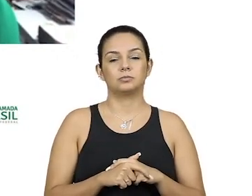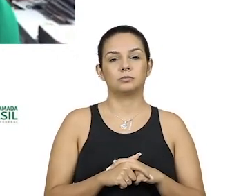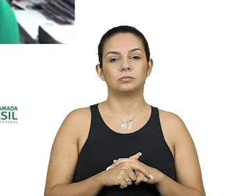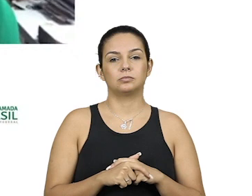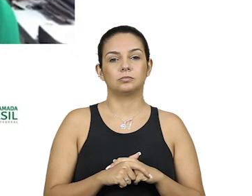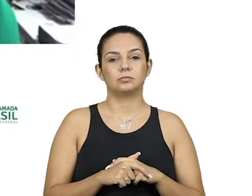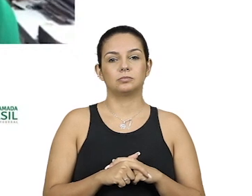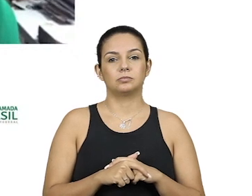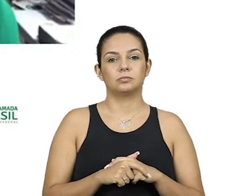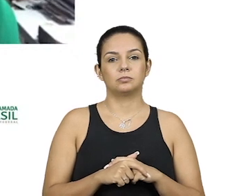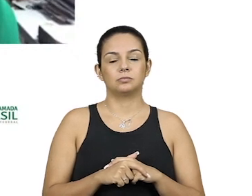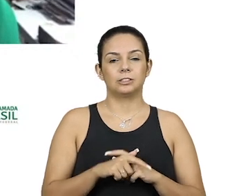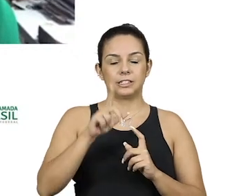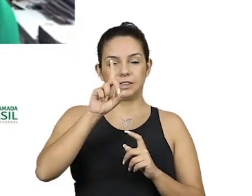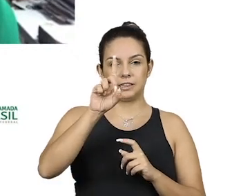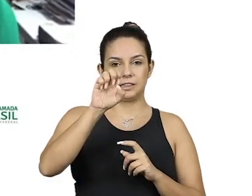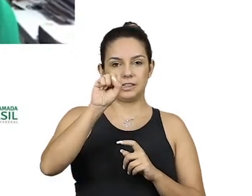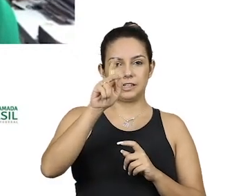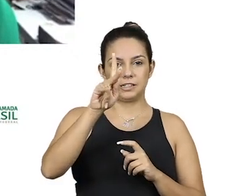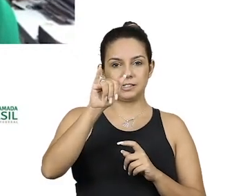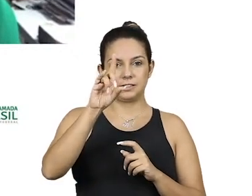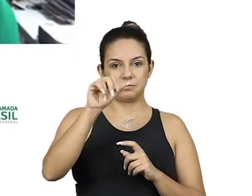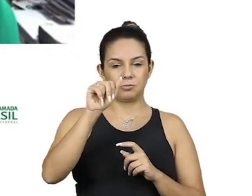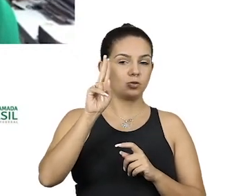despida. Nunca